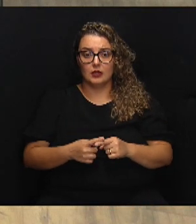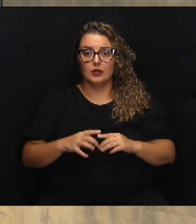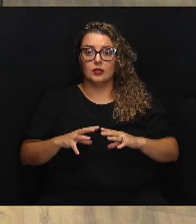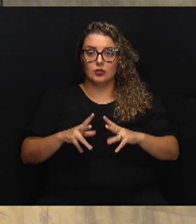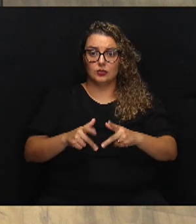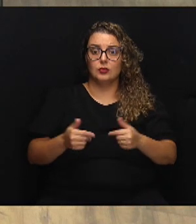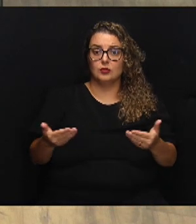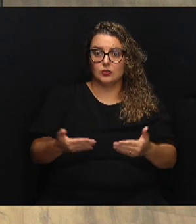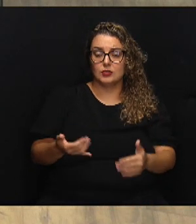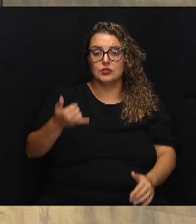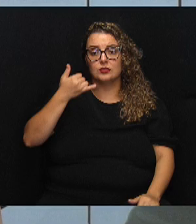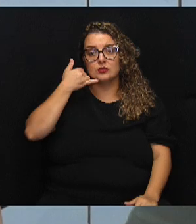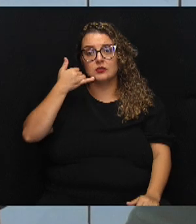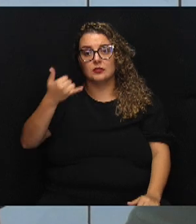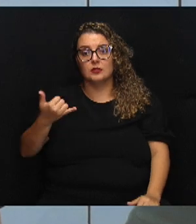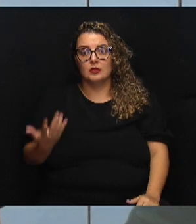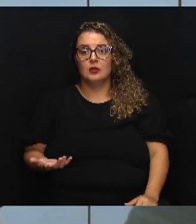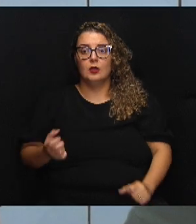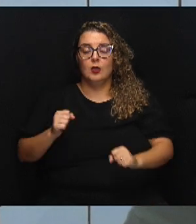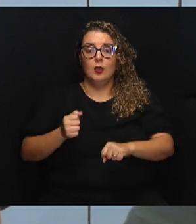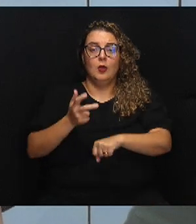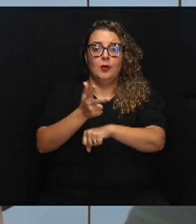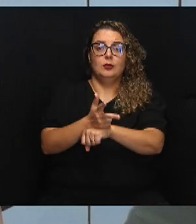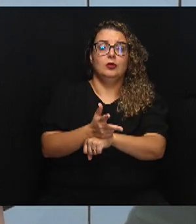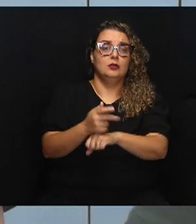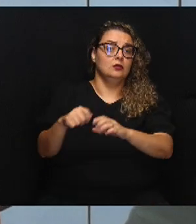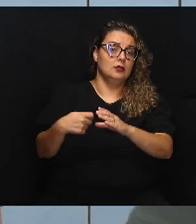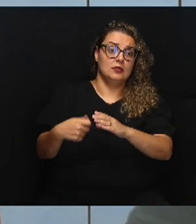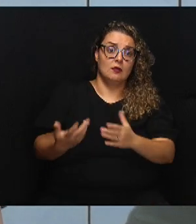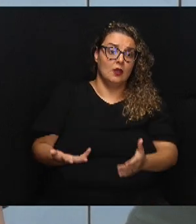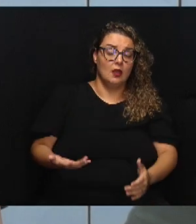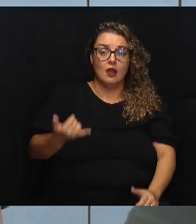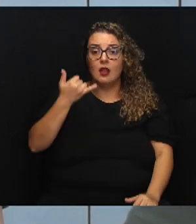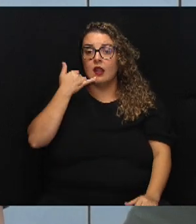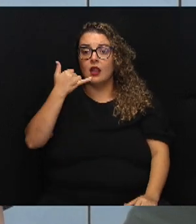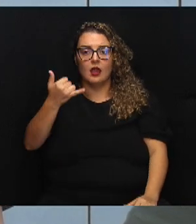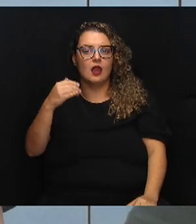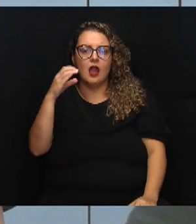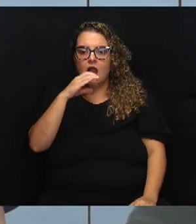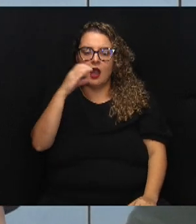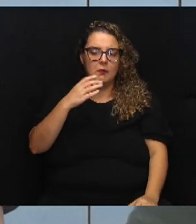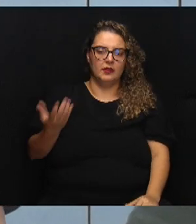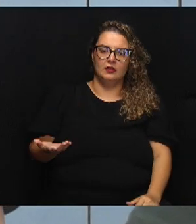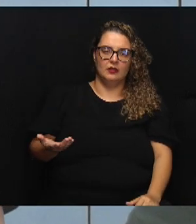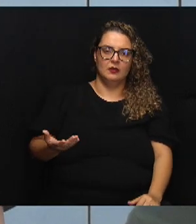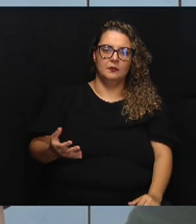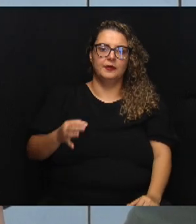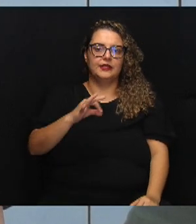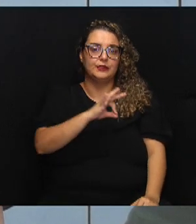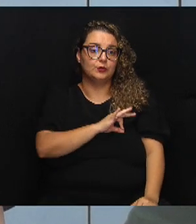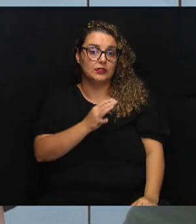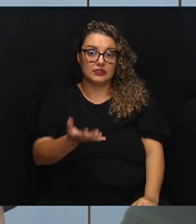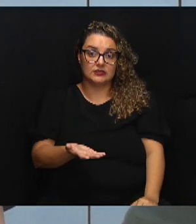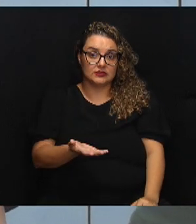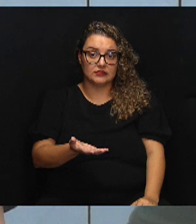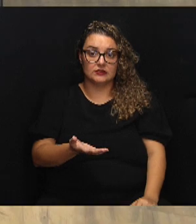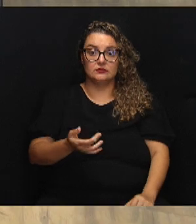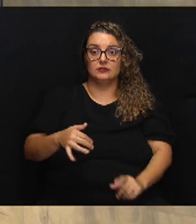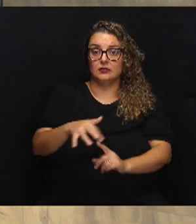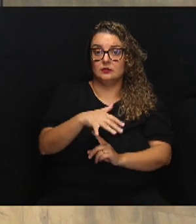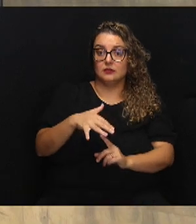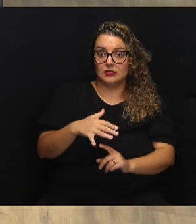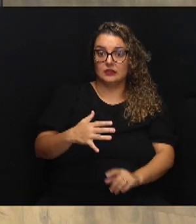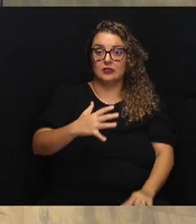tem um celular. É possível você fazer um vídeo, é possível você ligar imediatamente para a Polícia Ambiental